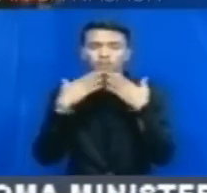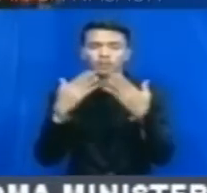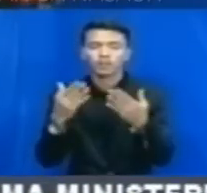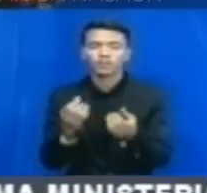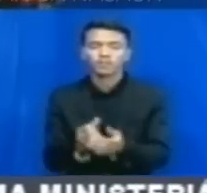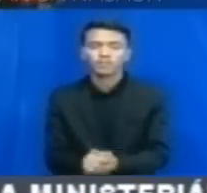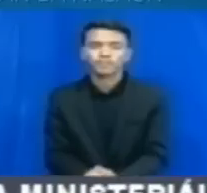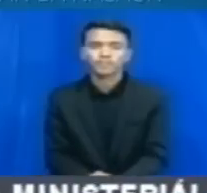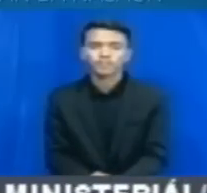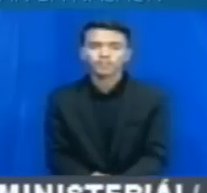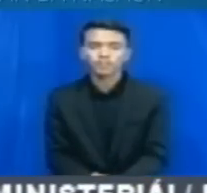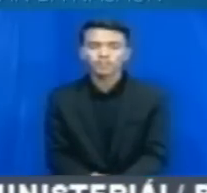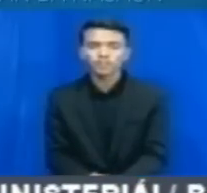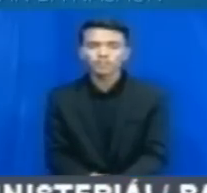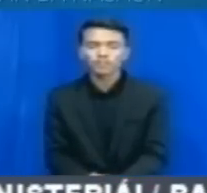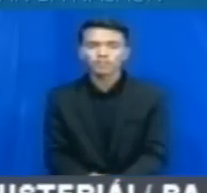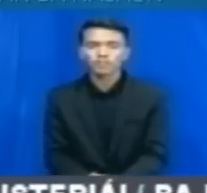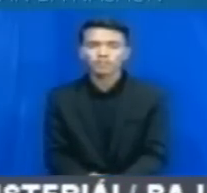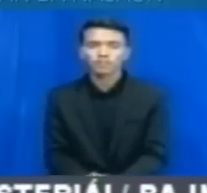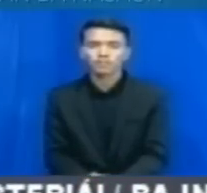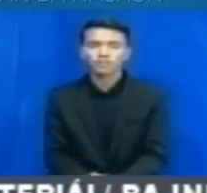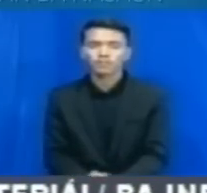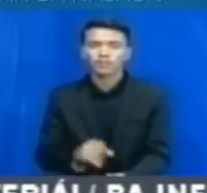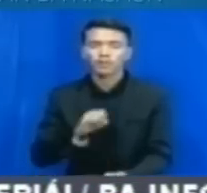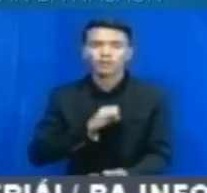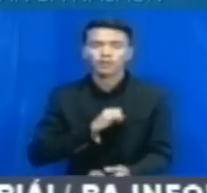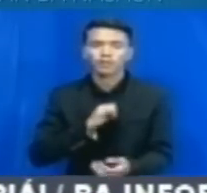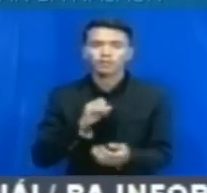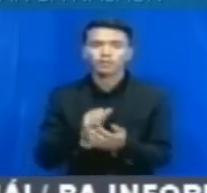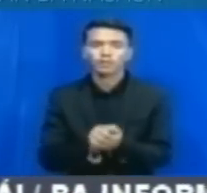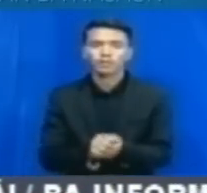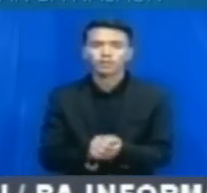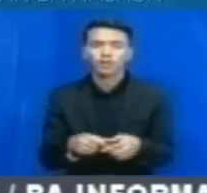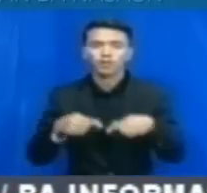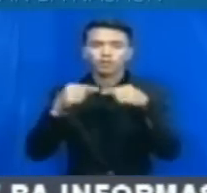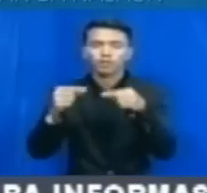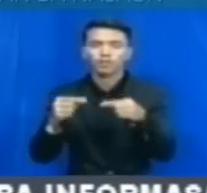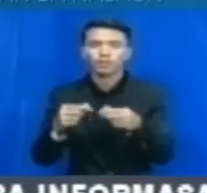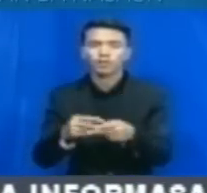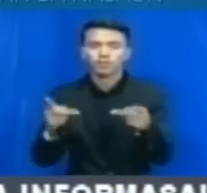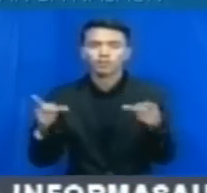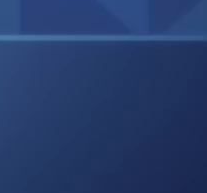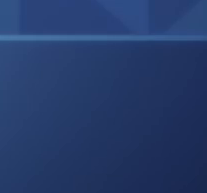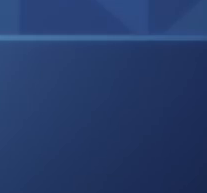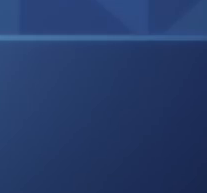Barak. E hau Miguel Faluzai, hau entrega bai a